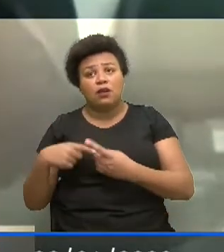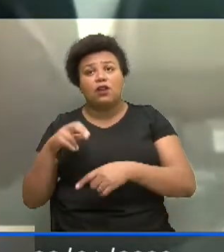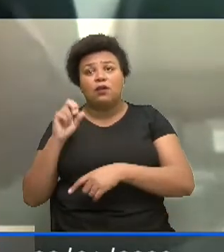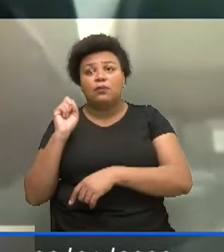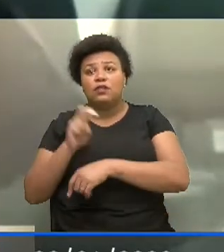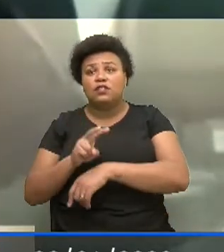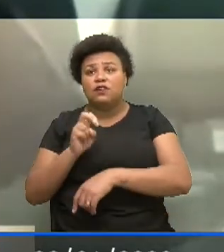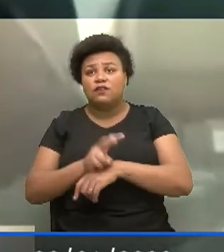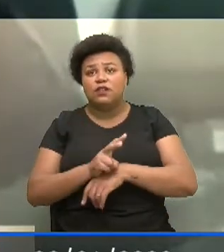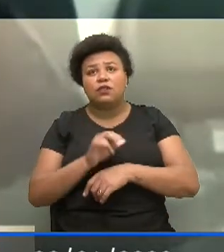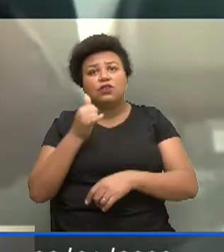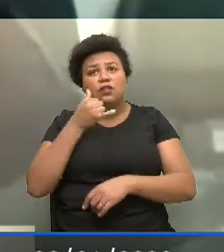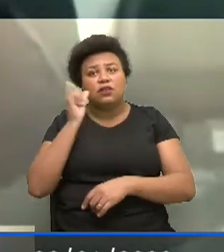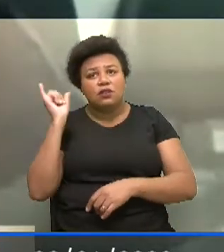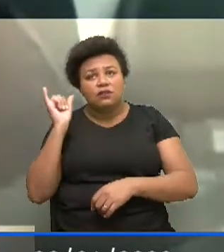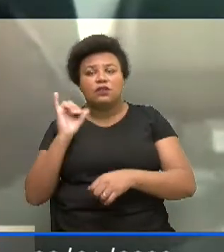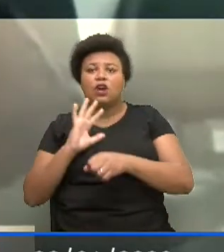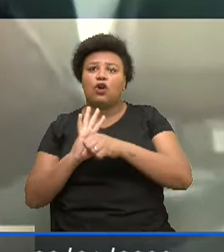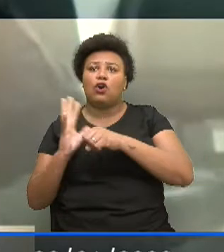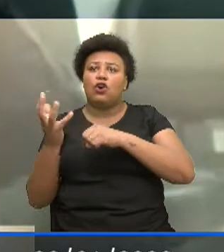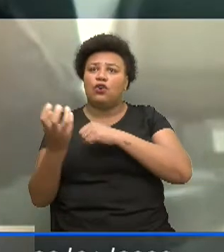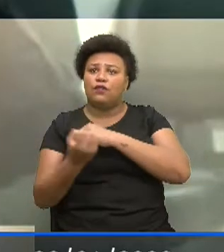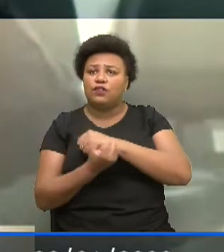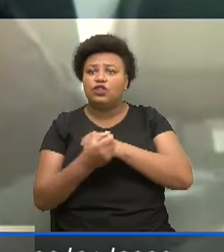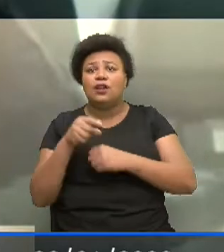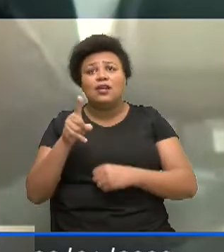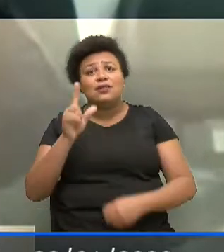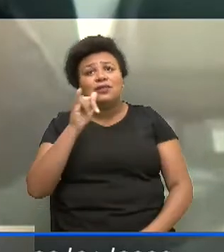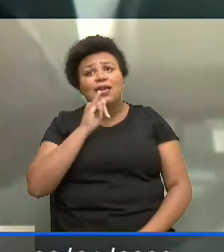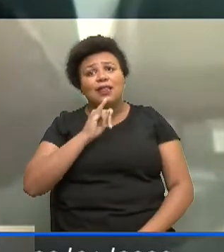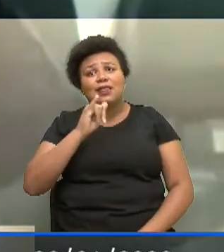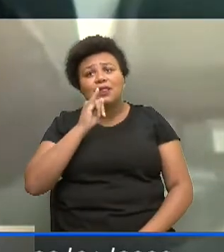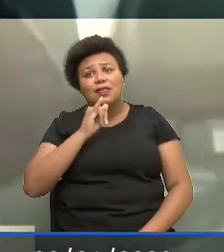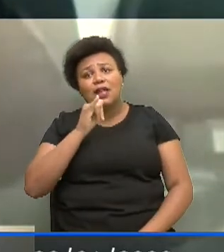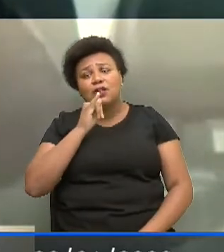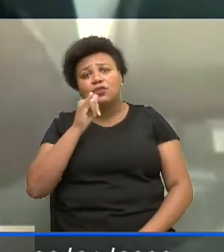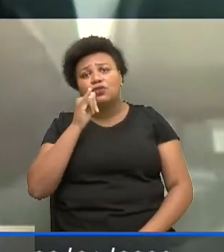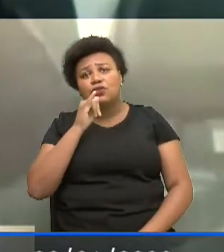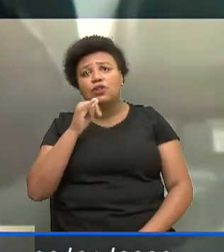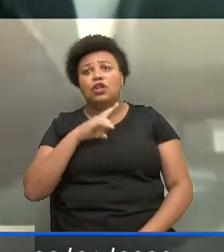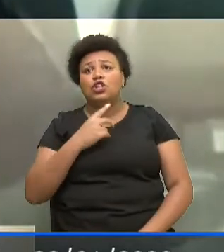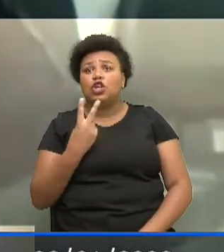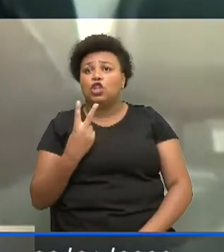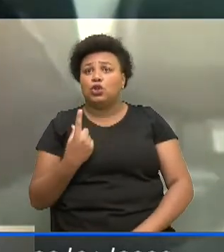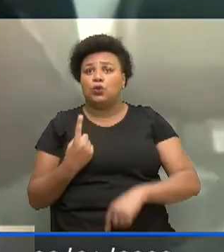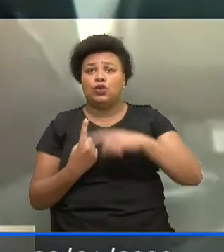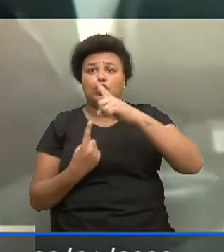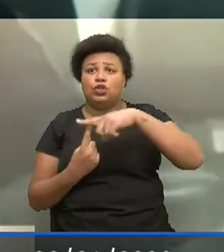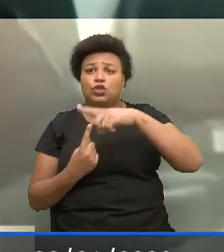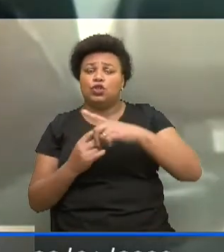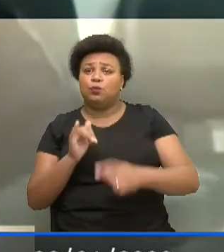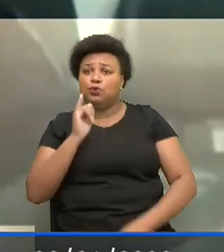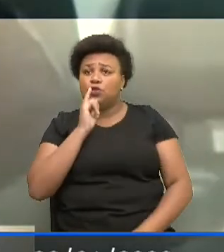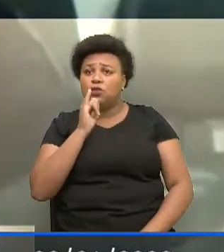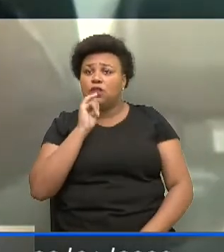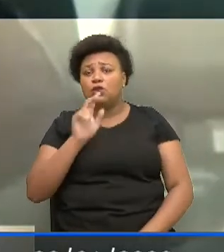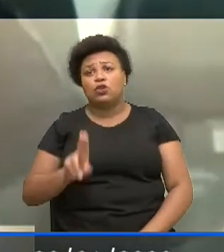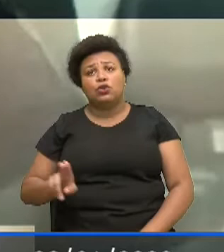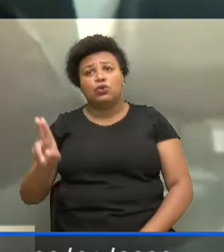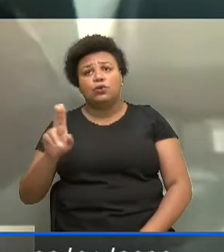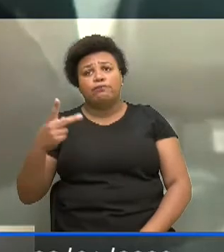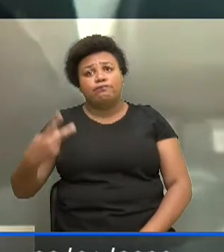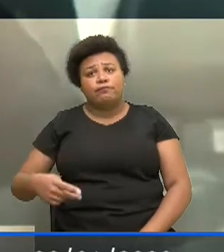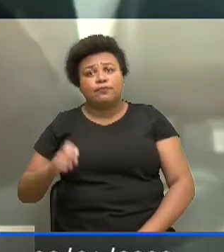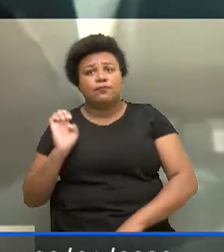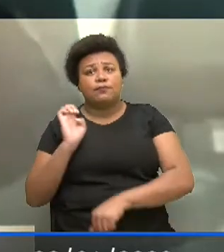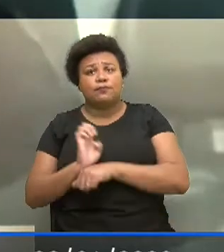tentando evitar aqui, que é o COVID-19. Esse é um teste. O teste, existem dois tipos de teste que hoje a gente está utilizando aqui no estado e no